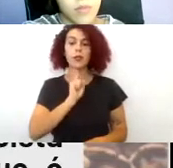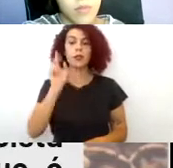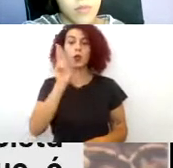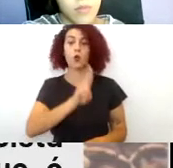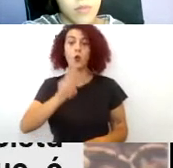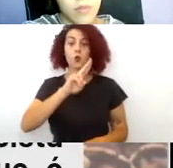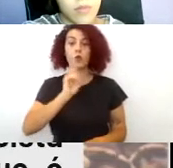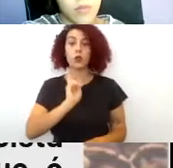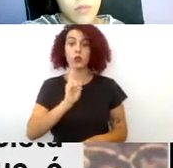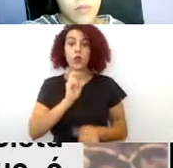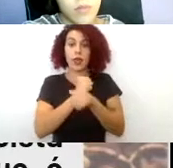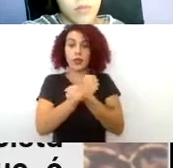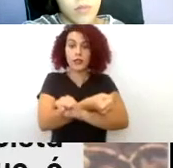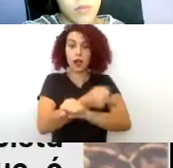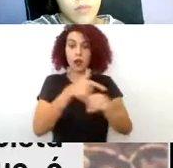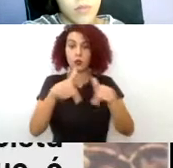escravo abertamente